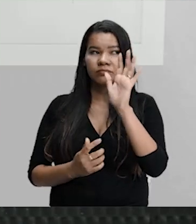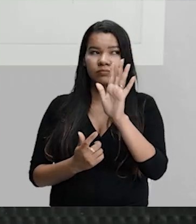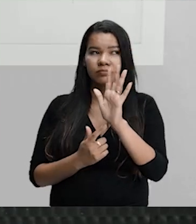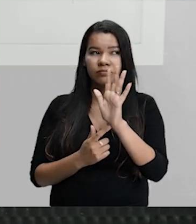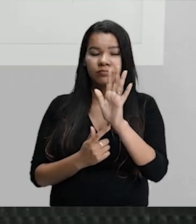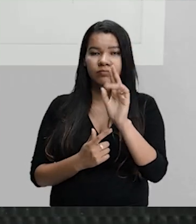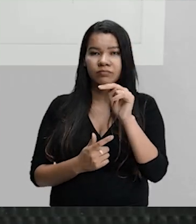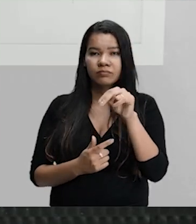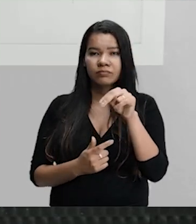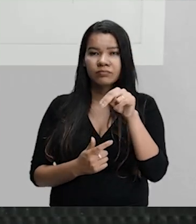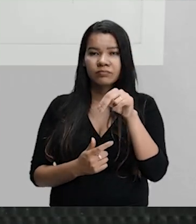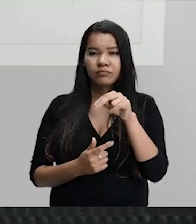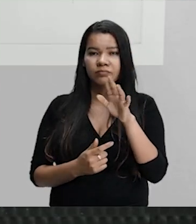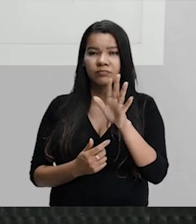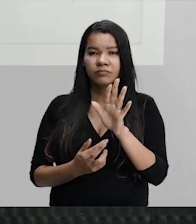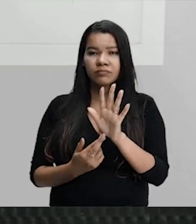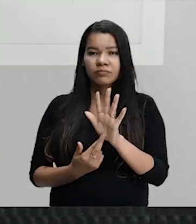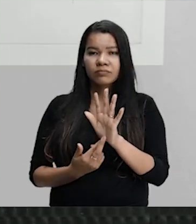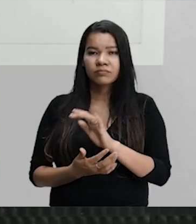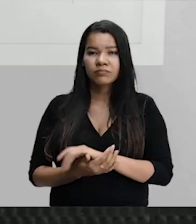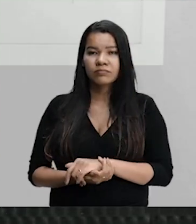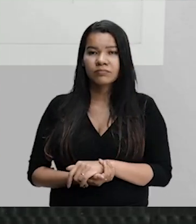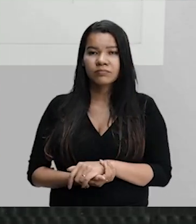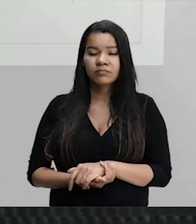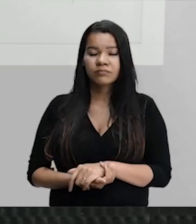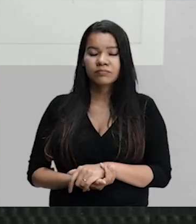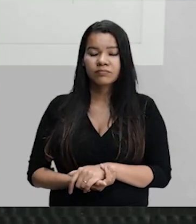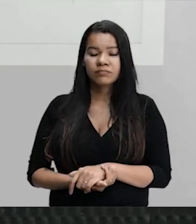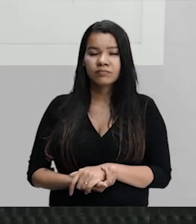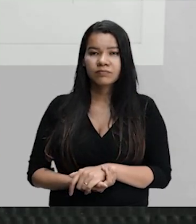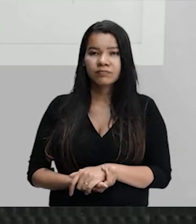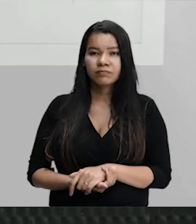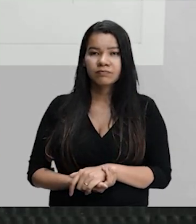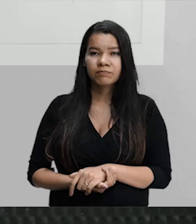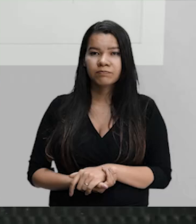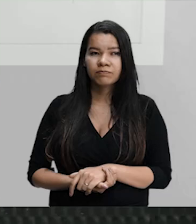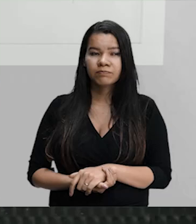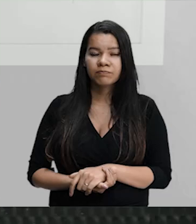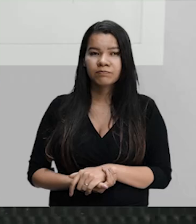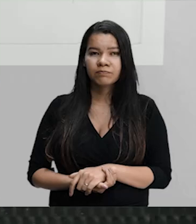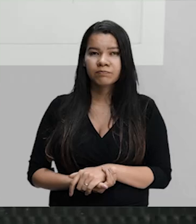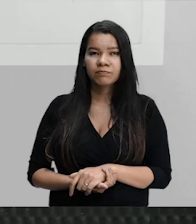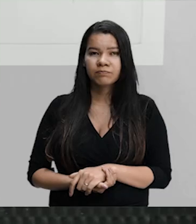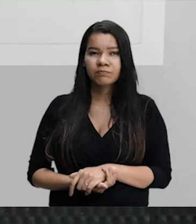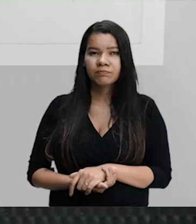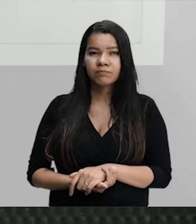vai ser a amostra e o período de meia-vida, né? Então,